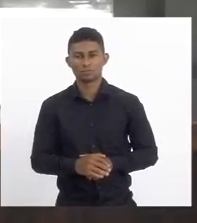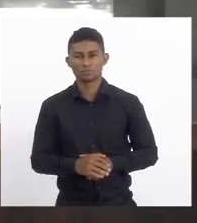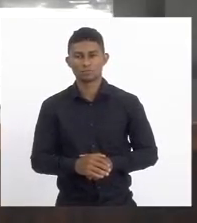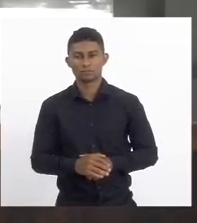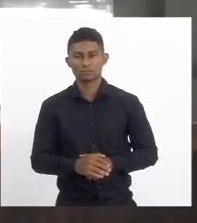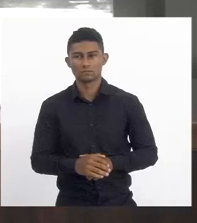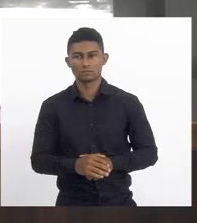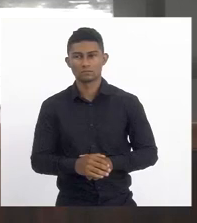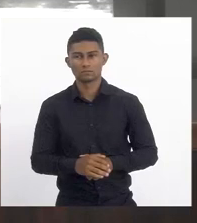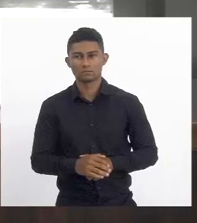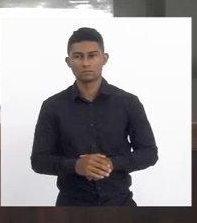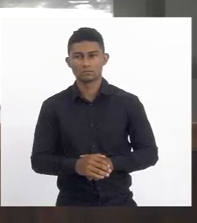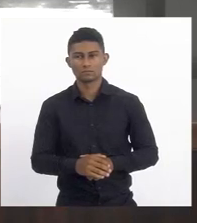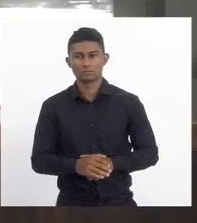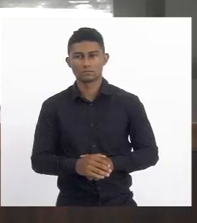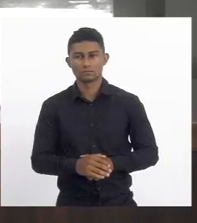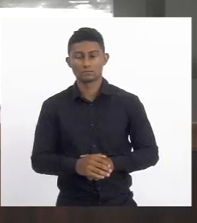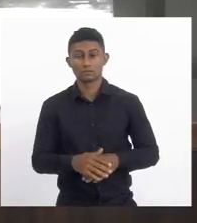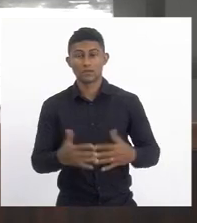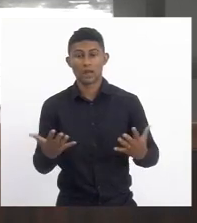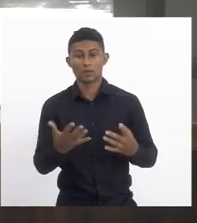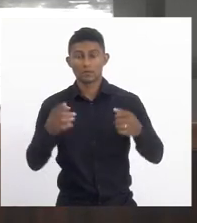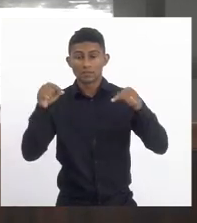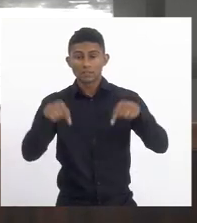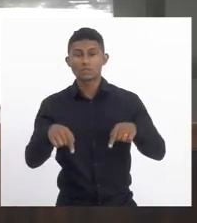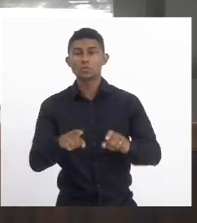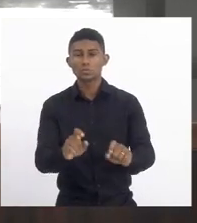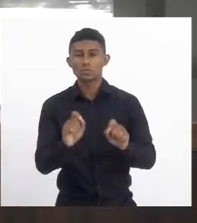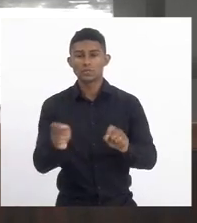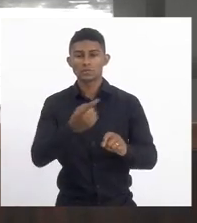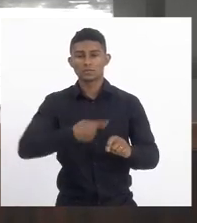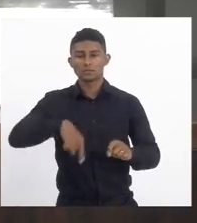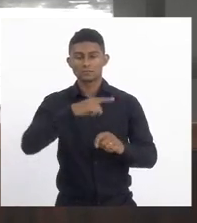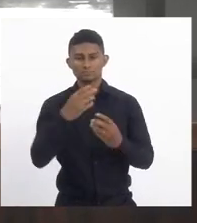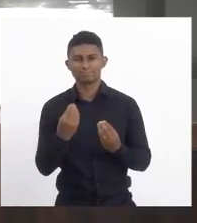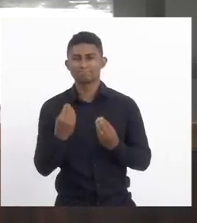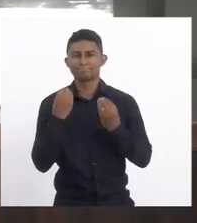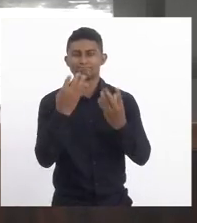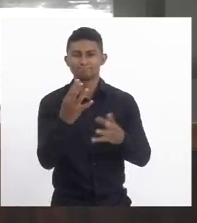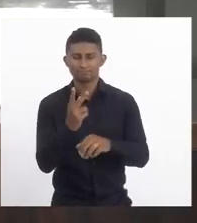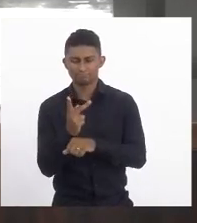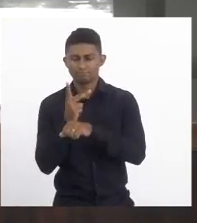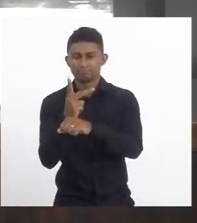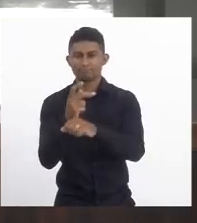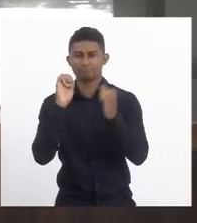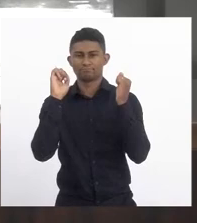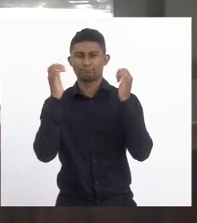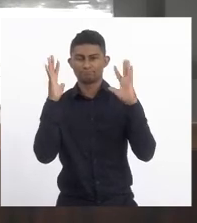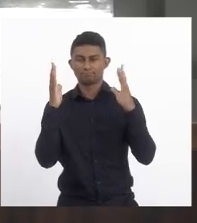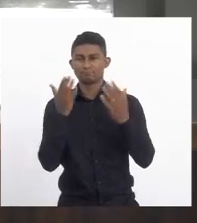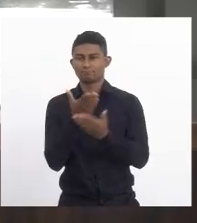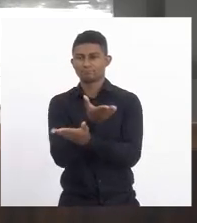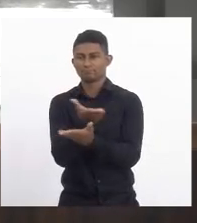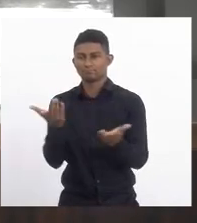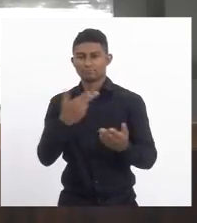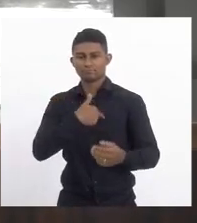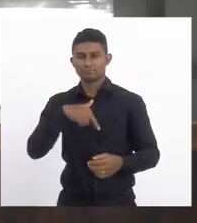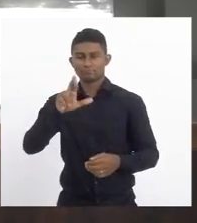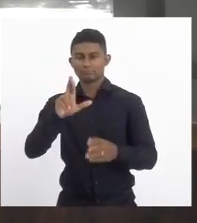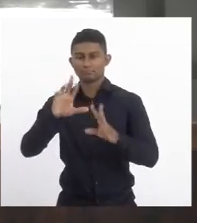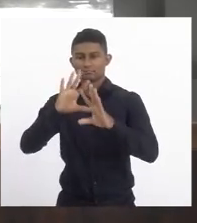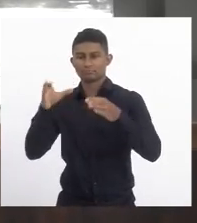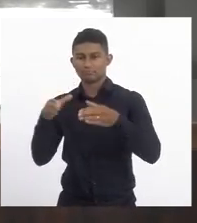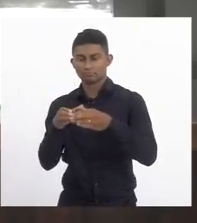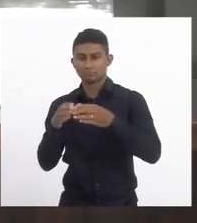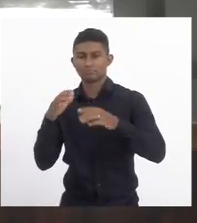Vamos fazer nessa cerimônia a entrega de moções de aplausos aos segmentos religiosos que compõem o grupo de trabalho do